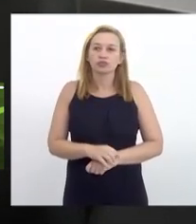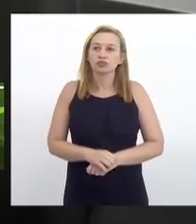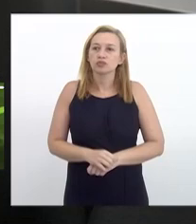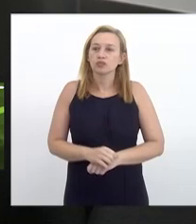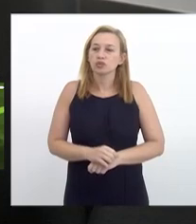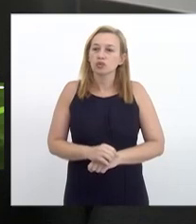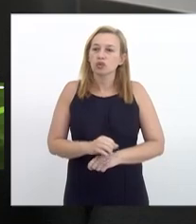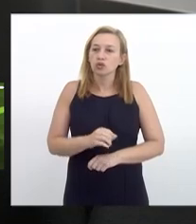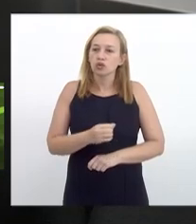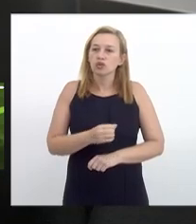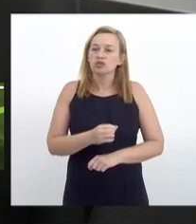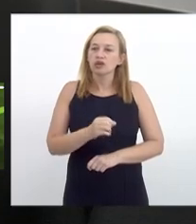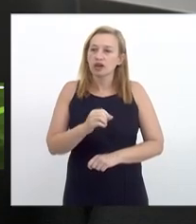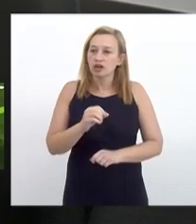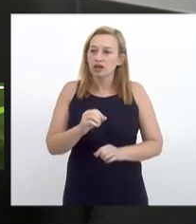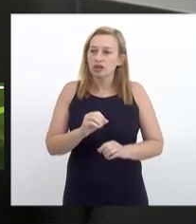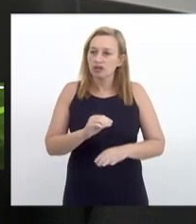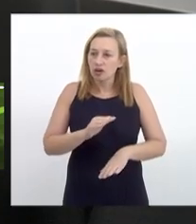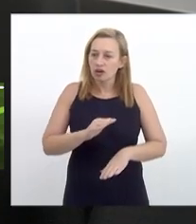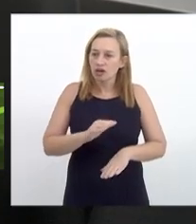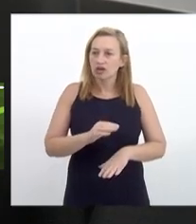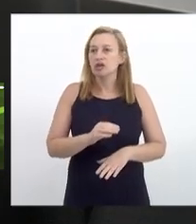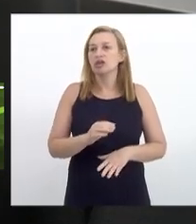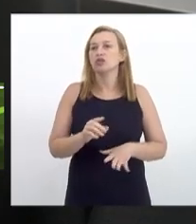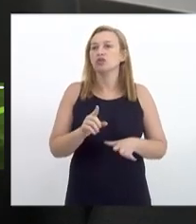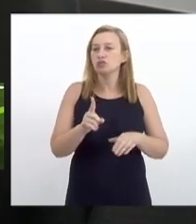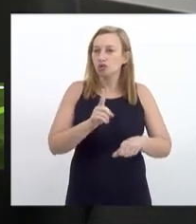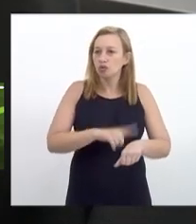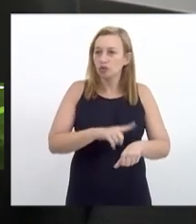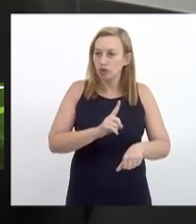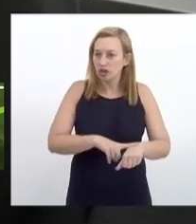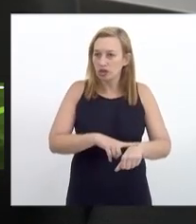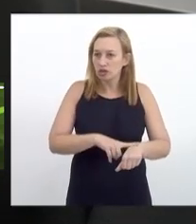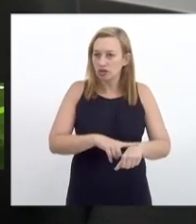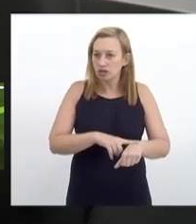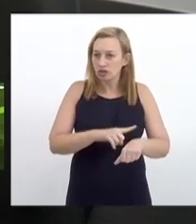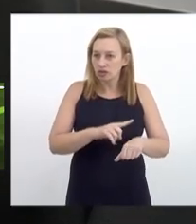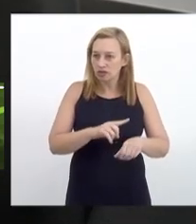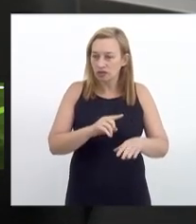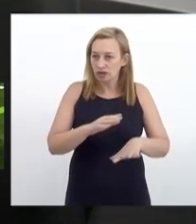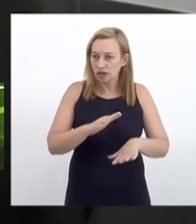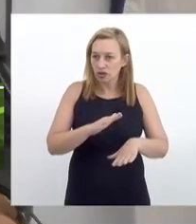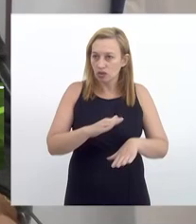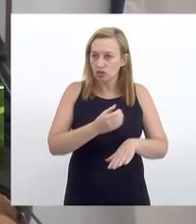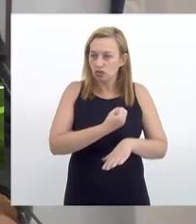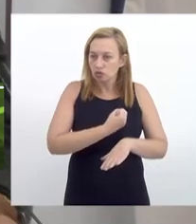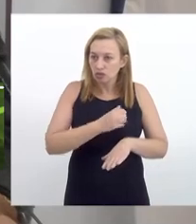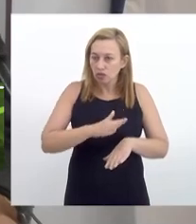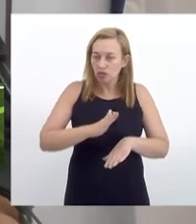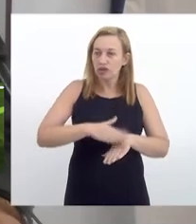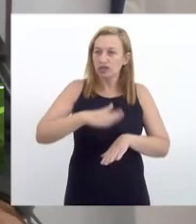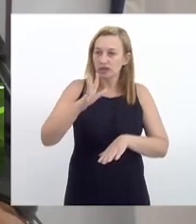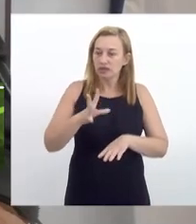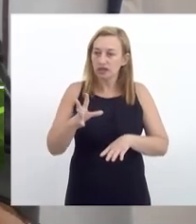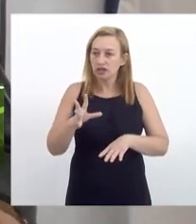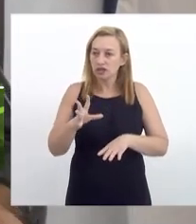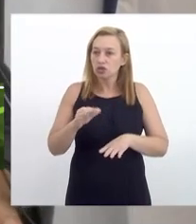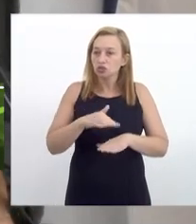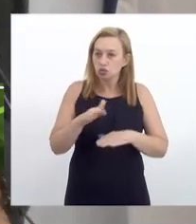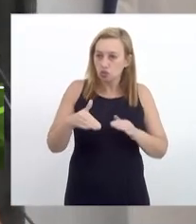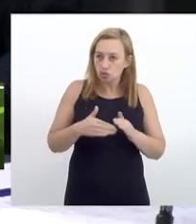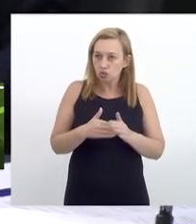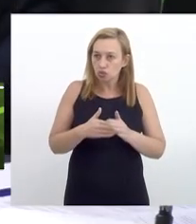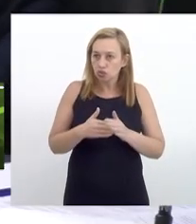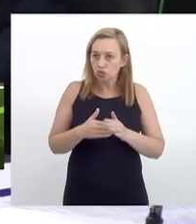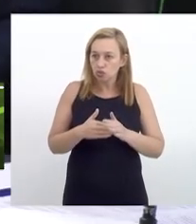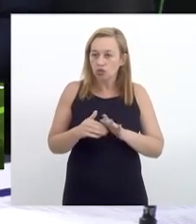O triênio vai estar Inseguido Nesse momento Não vamos fazer O que é que está na Constituição É como faz a remuneração No